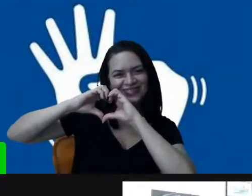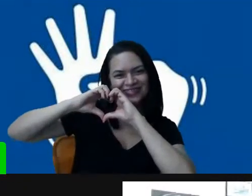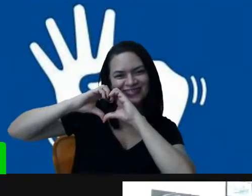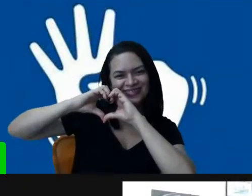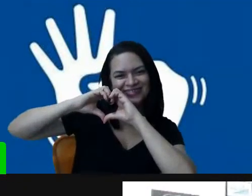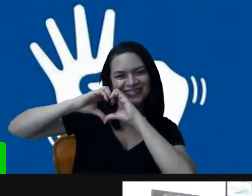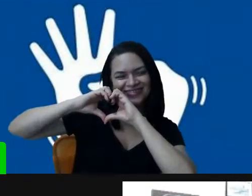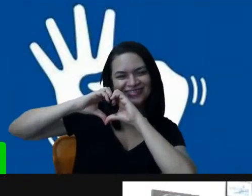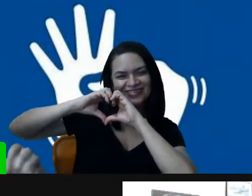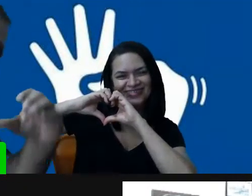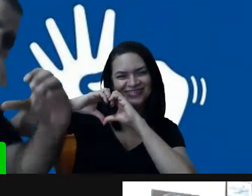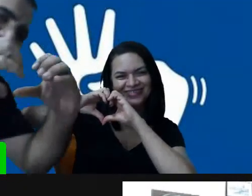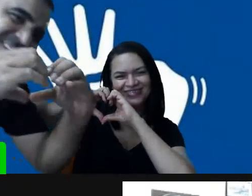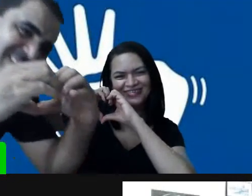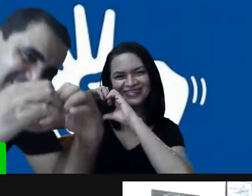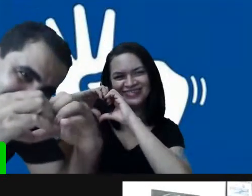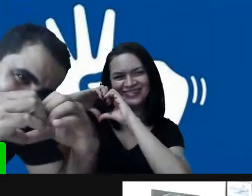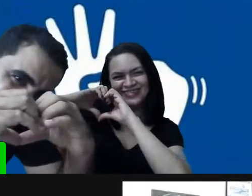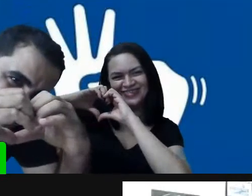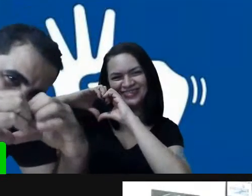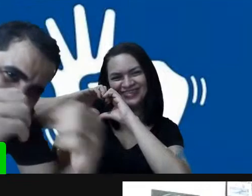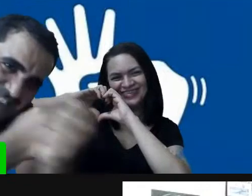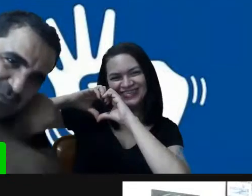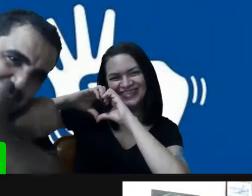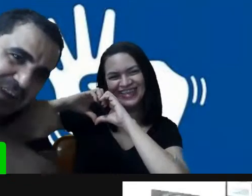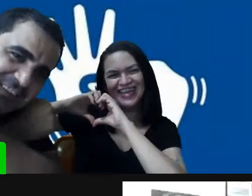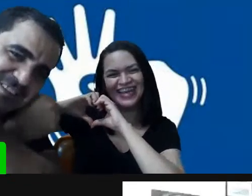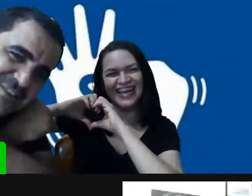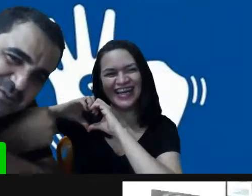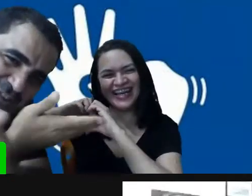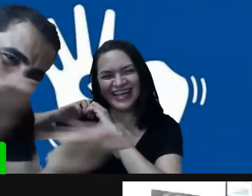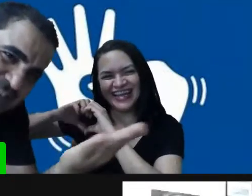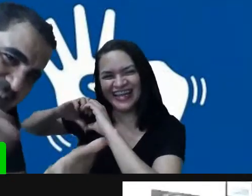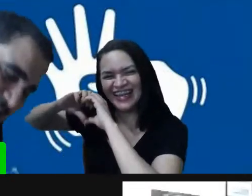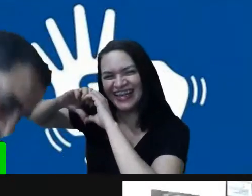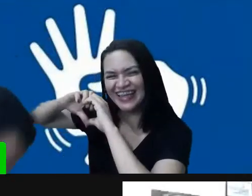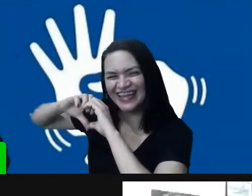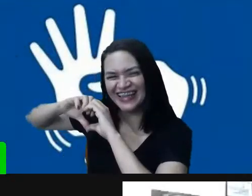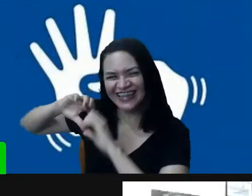Paulo. Obrigada, Paulo. Um abraço a todos.